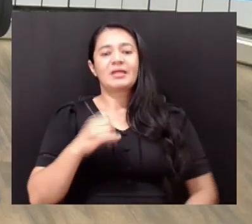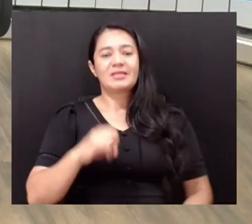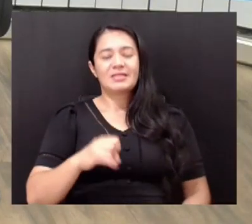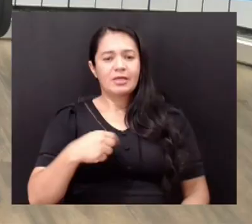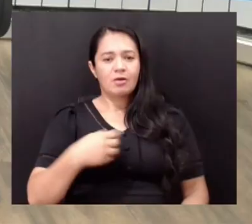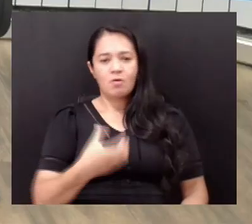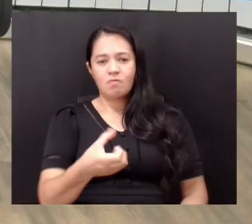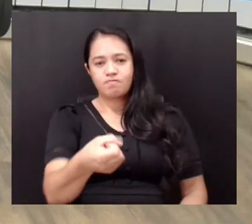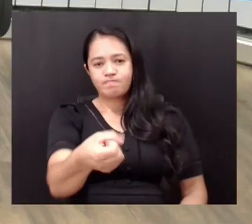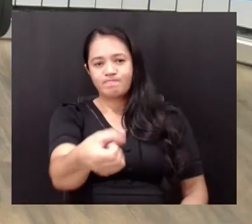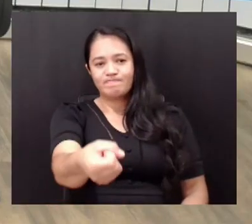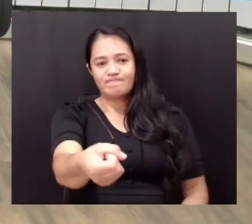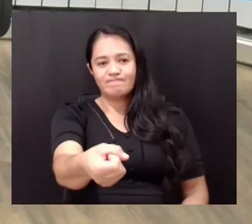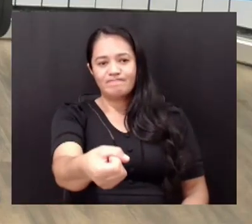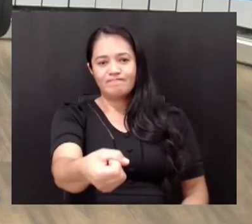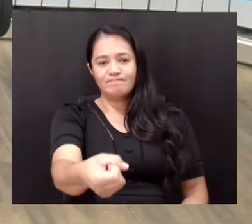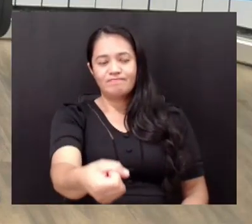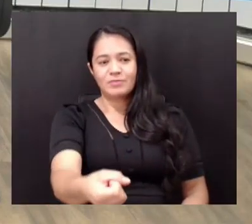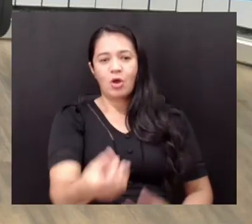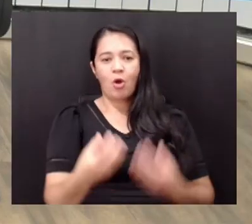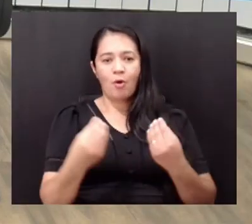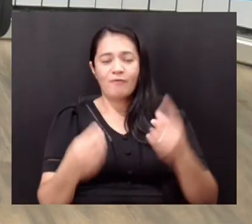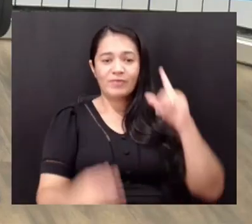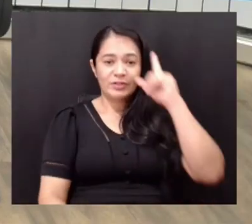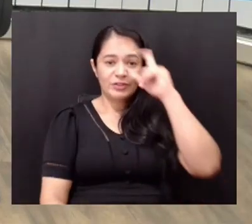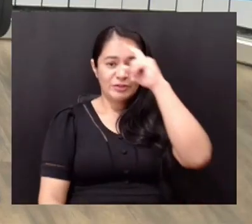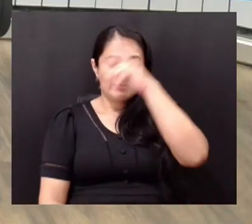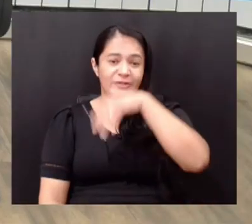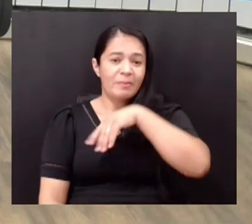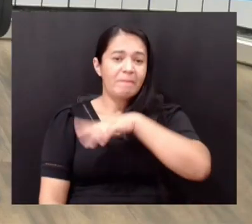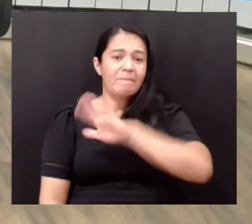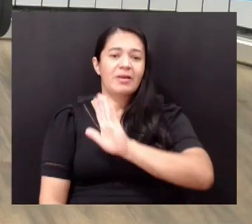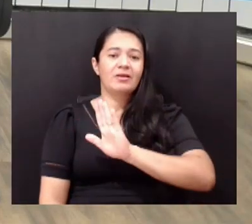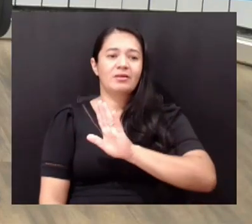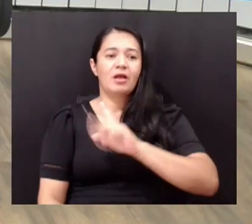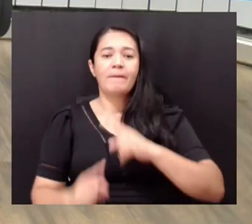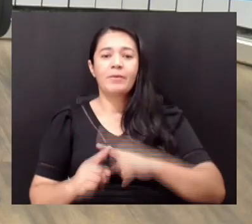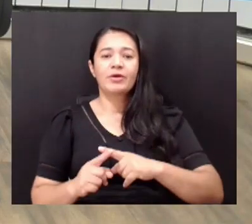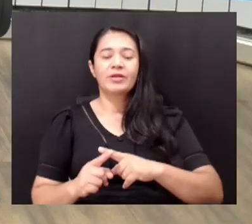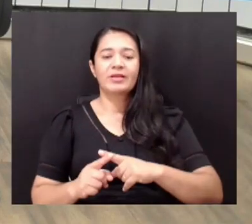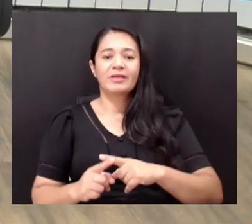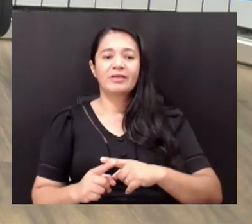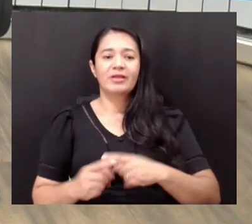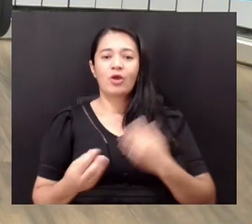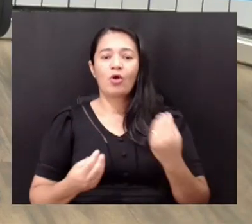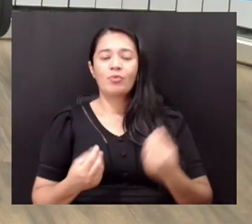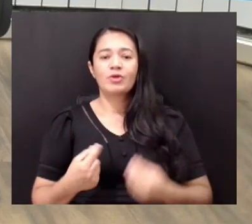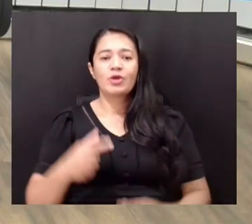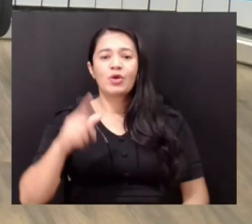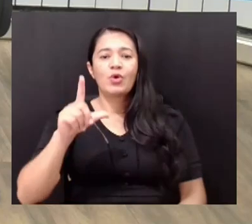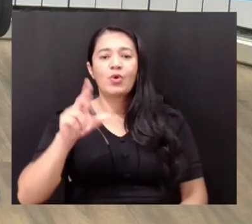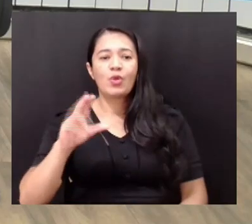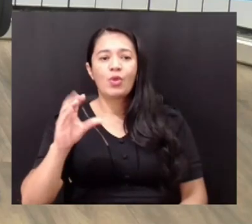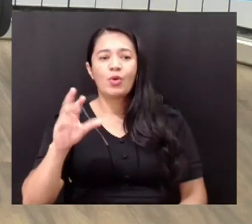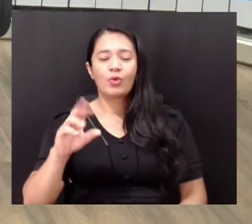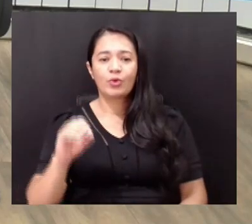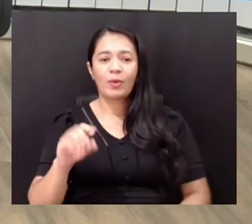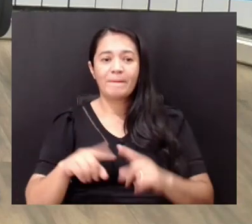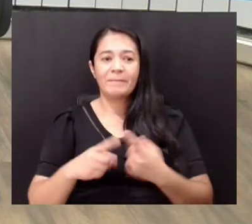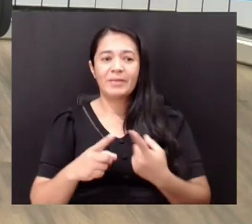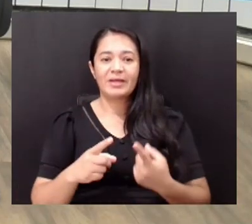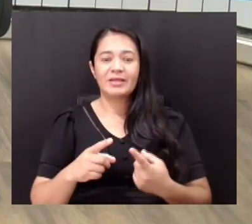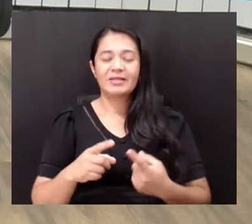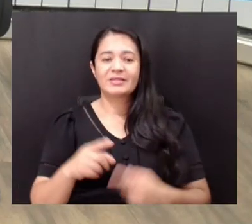vai ficar mais difícil ainda, porque eu não vou conseguir lucrar. Mas a senhora me contou que tem um case de sucesso de